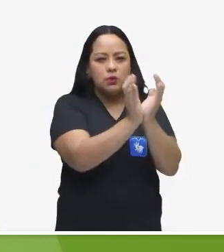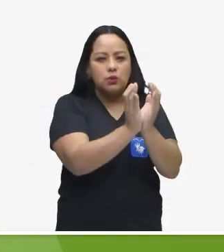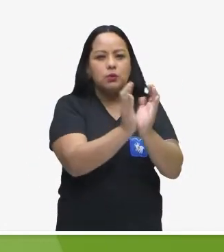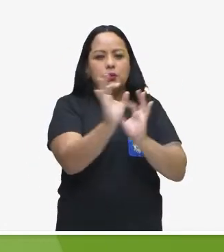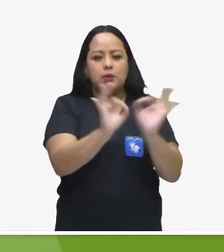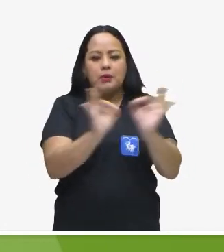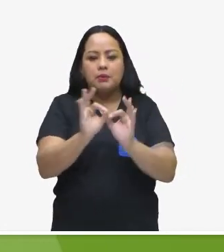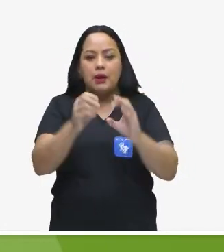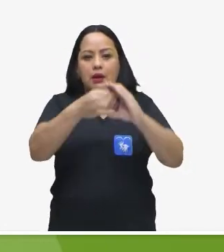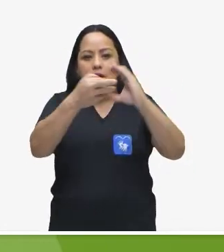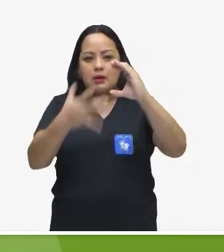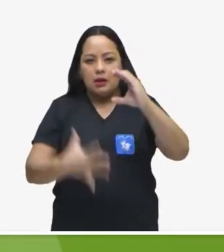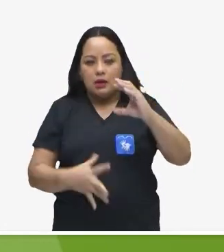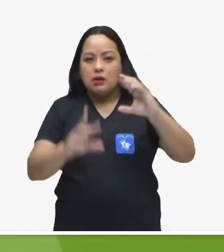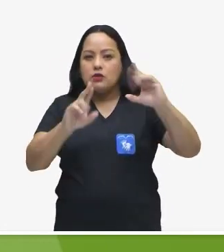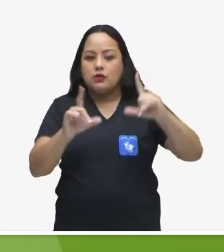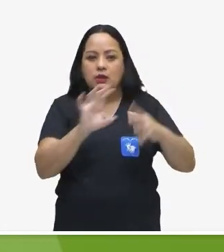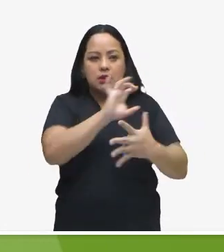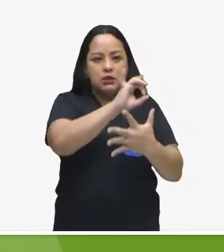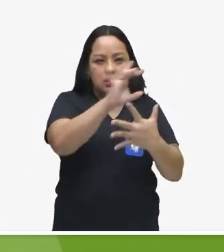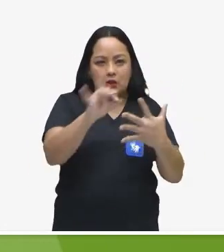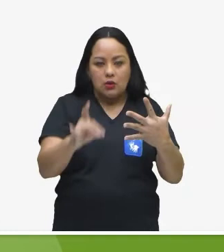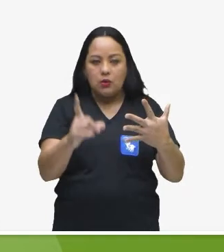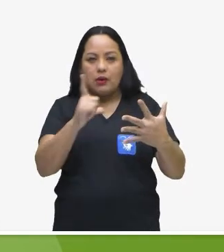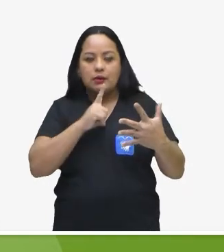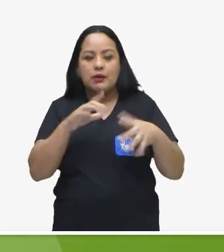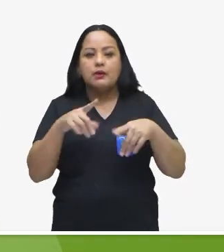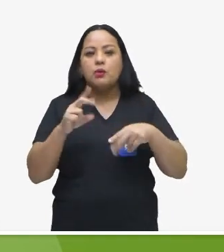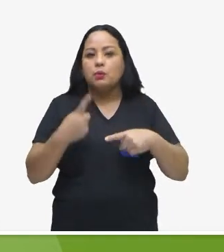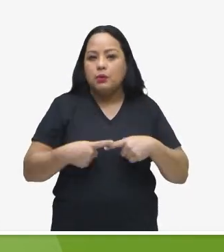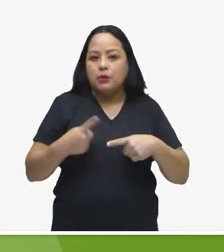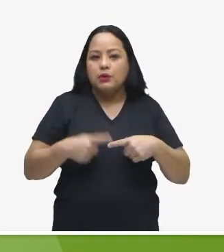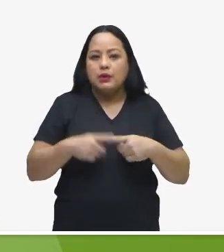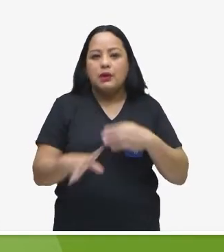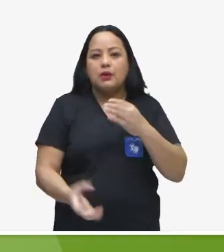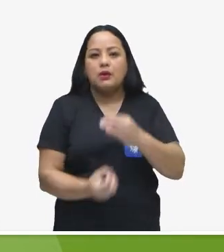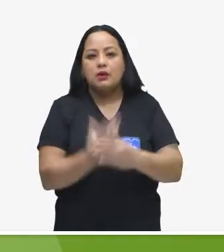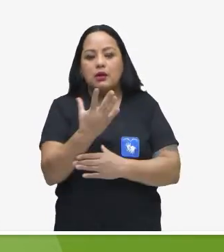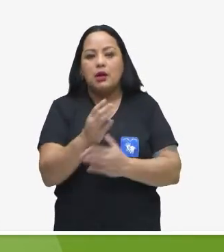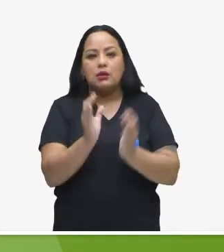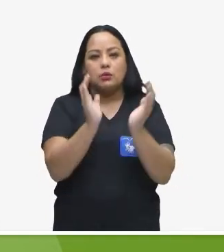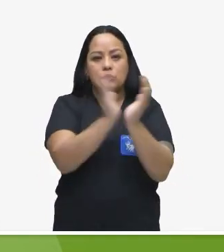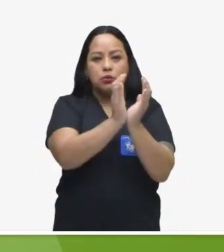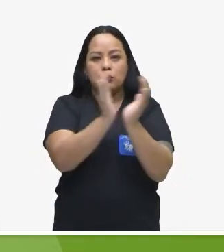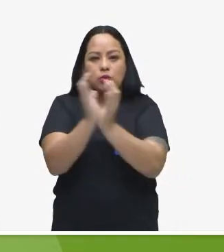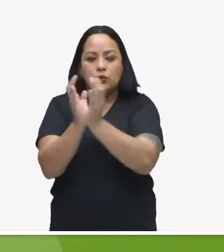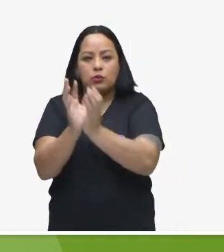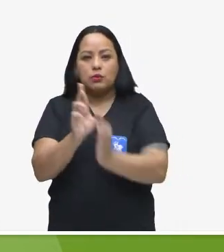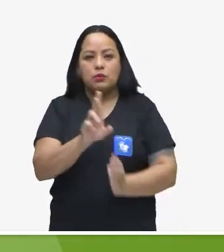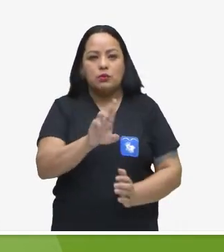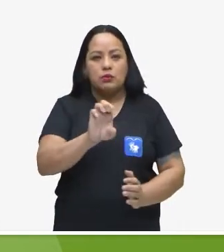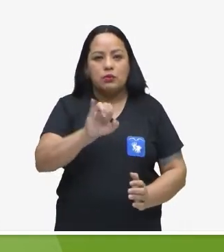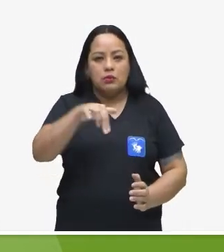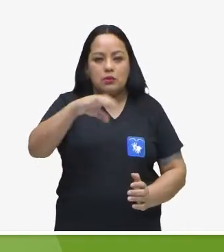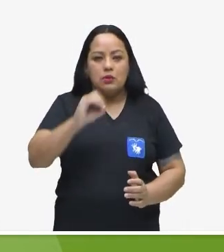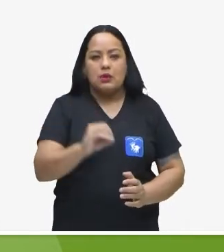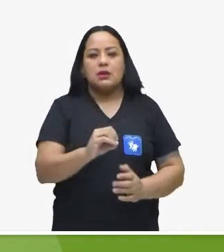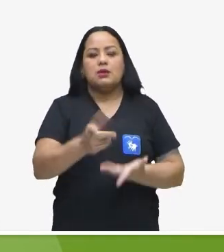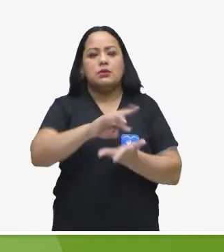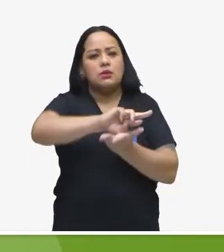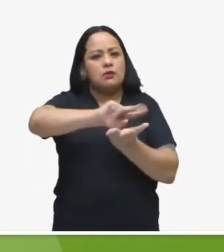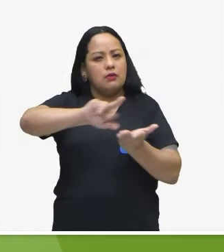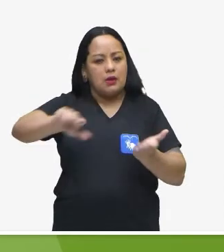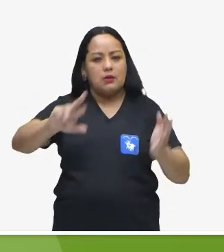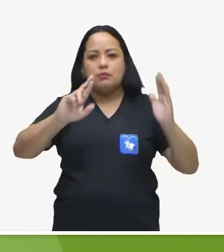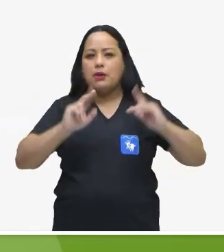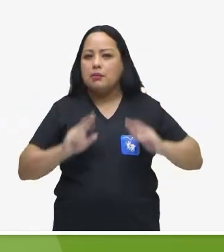têm características distintas. Então, por isso, foram criados os reinos dos seres vivos. Como eu falei para vocês, são muito diversos,